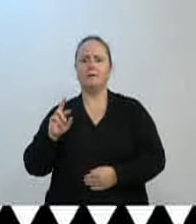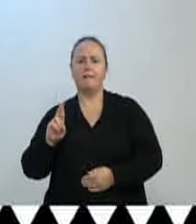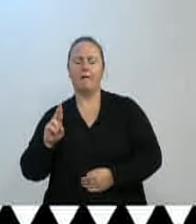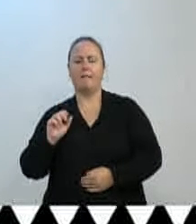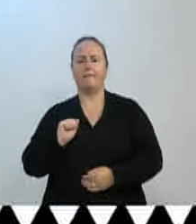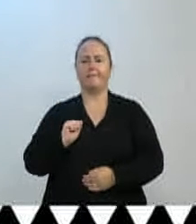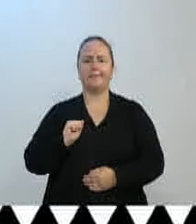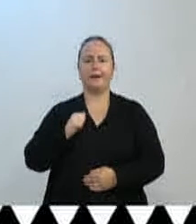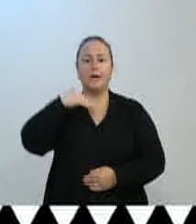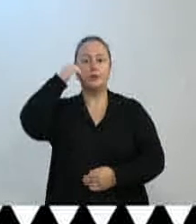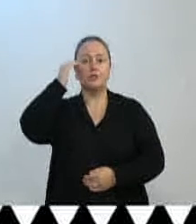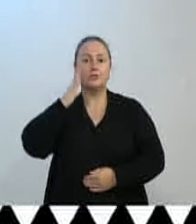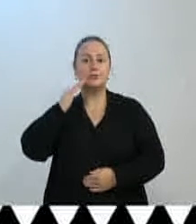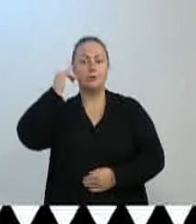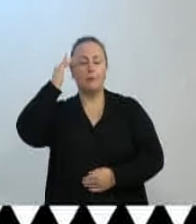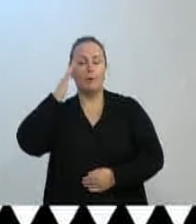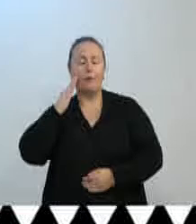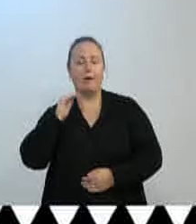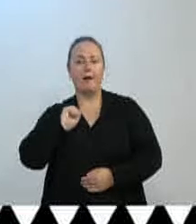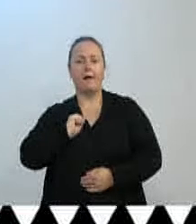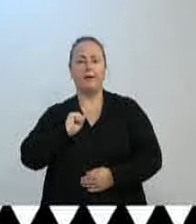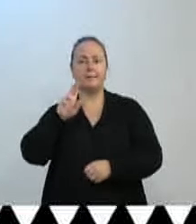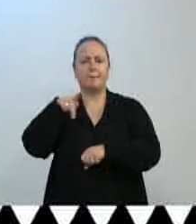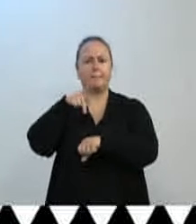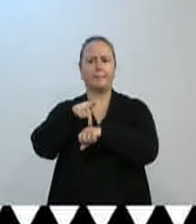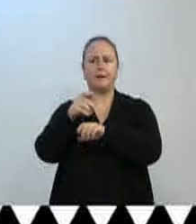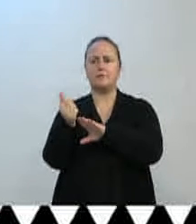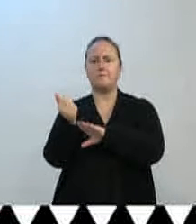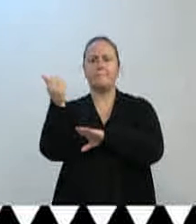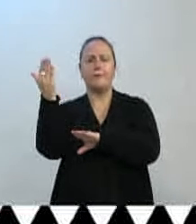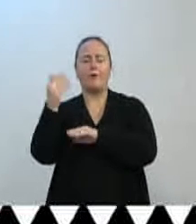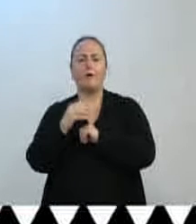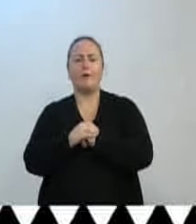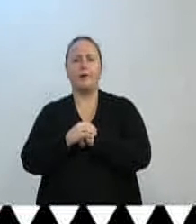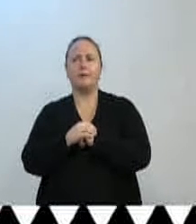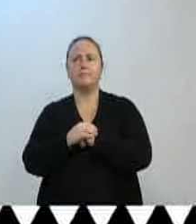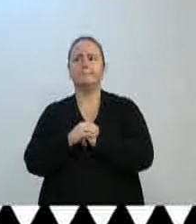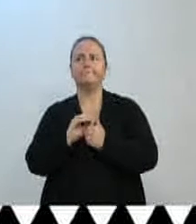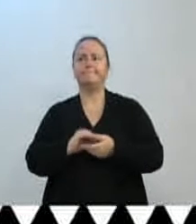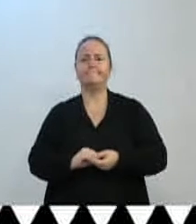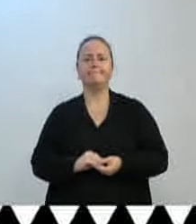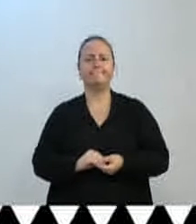suíço, mostarda de Dijon, e se vestiam assim,